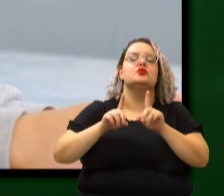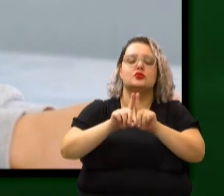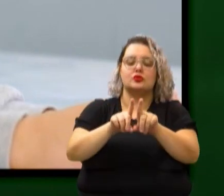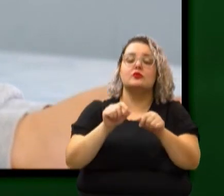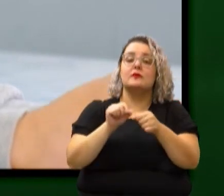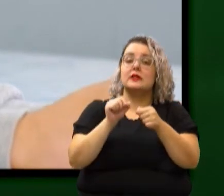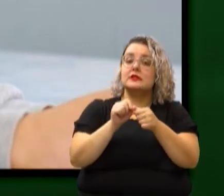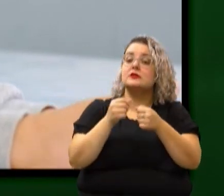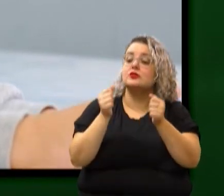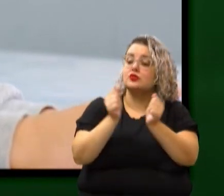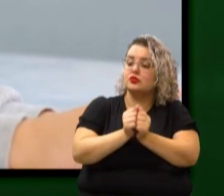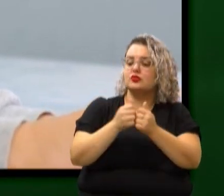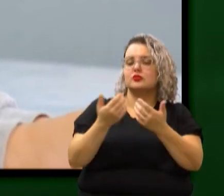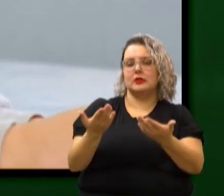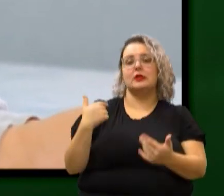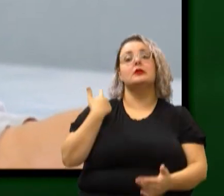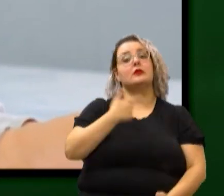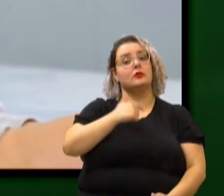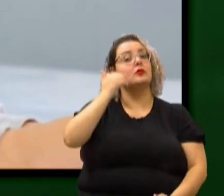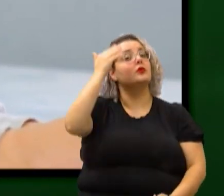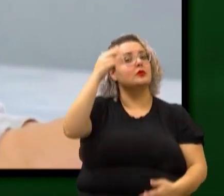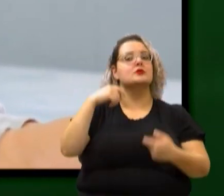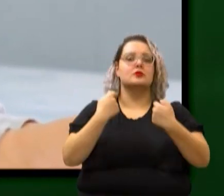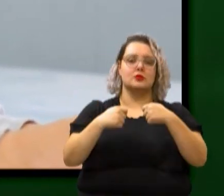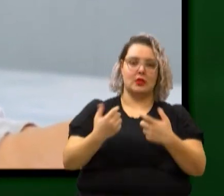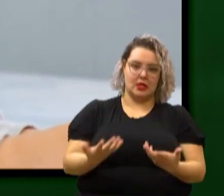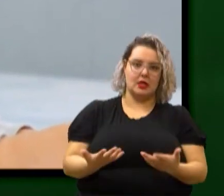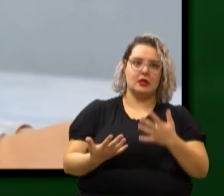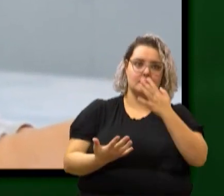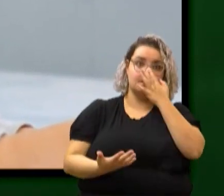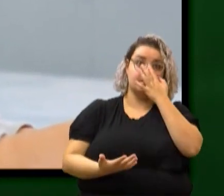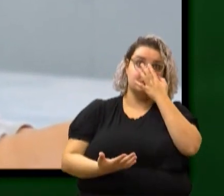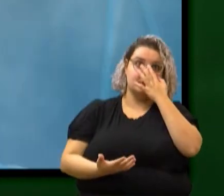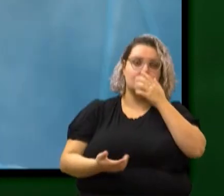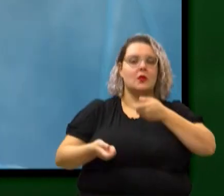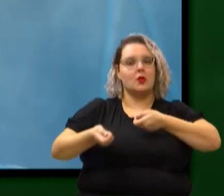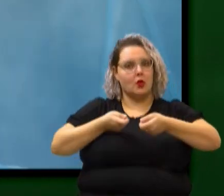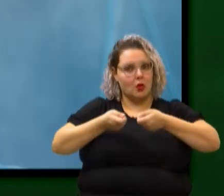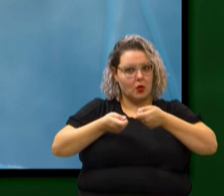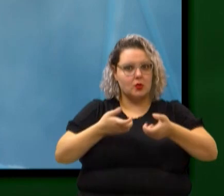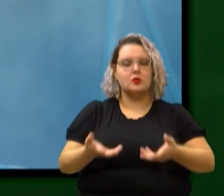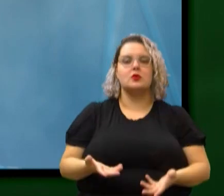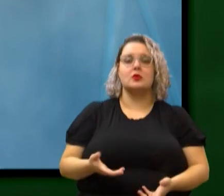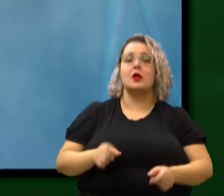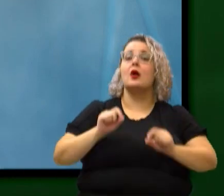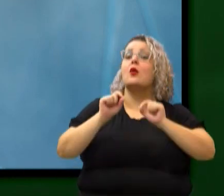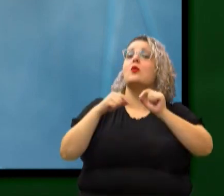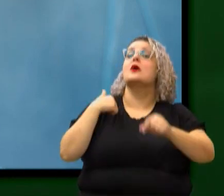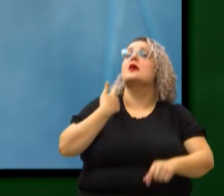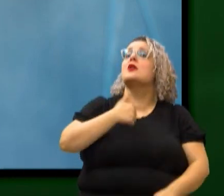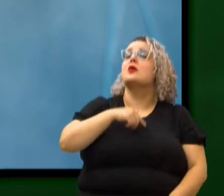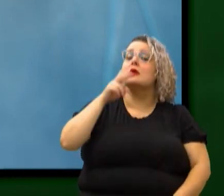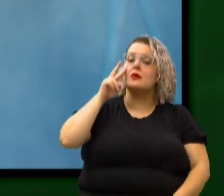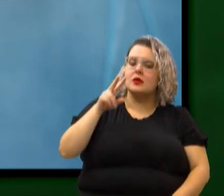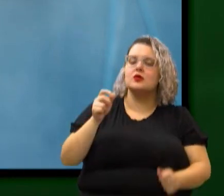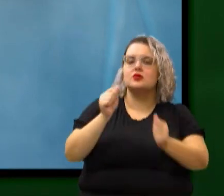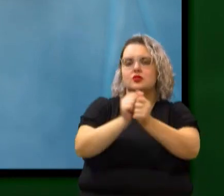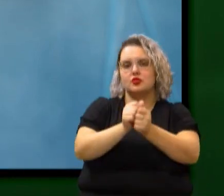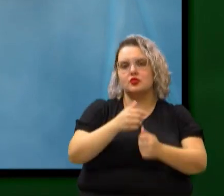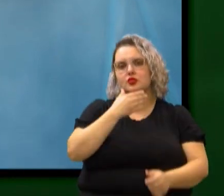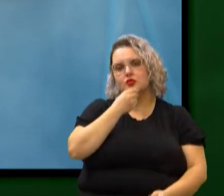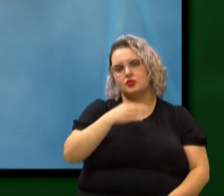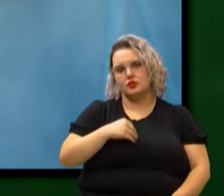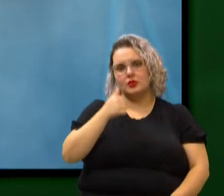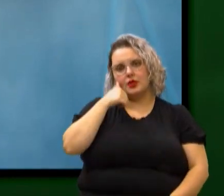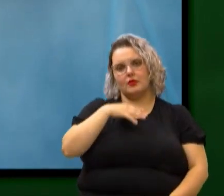fazendo com eles né então nós adultos também precisamos nos policiar do que a gente está olhando quando a gente está junto